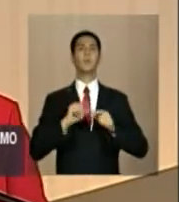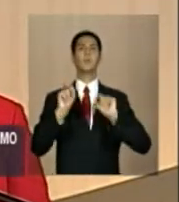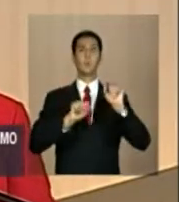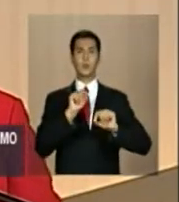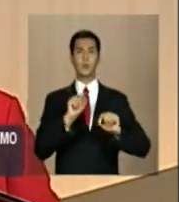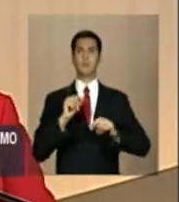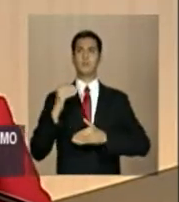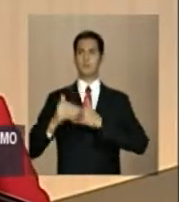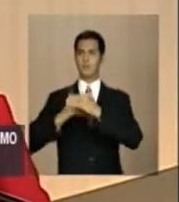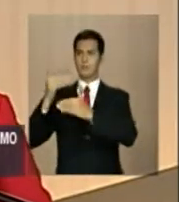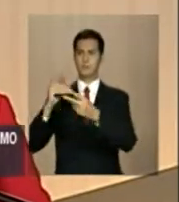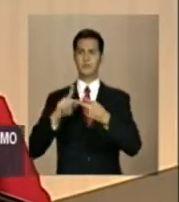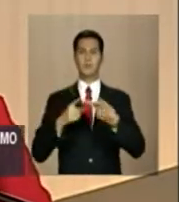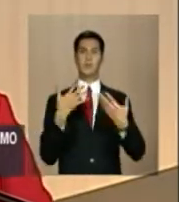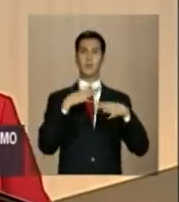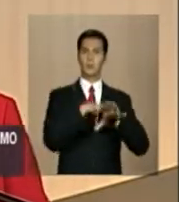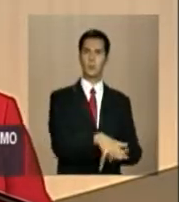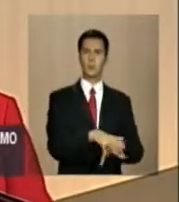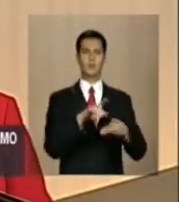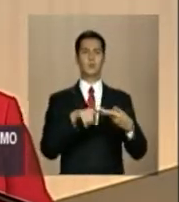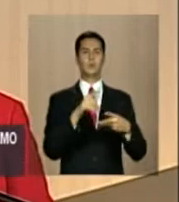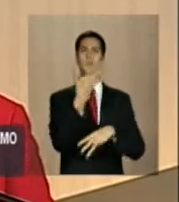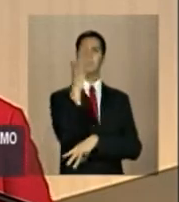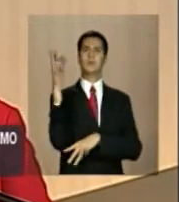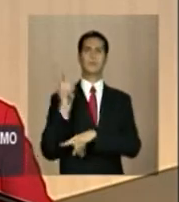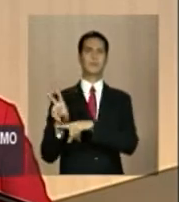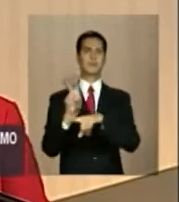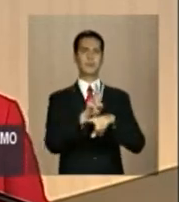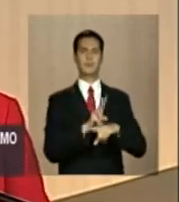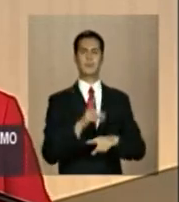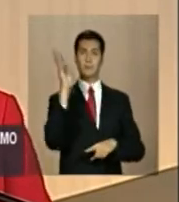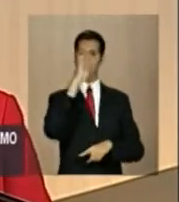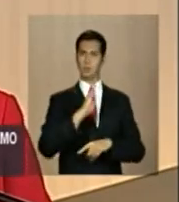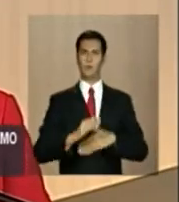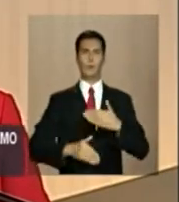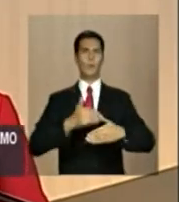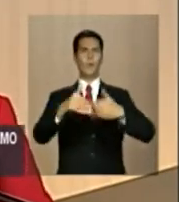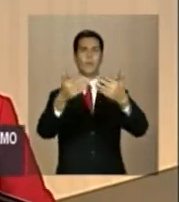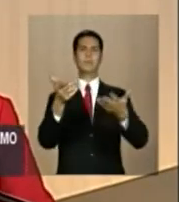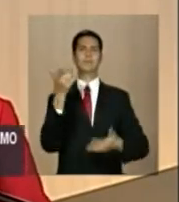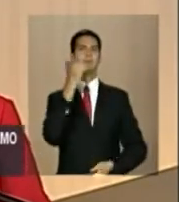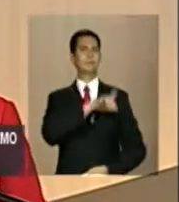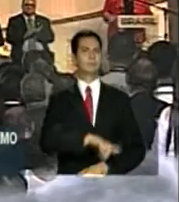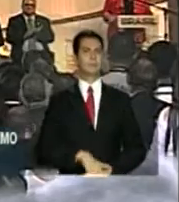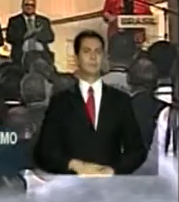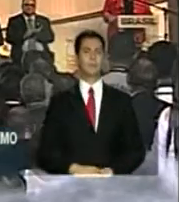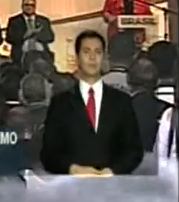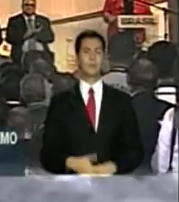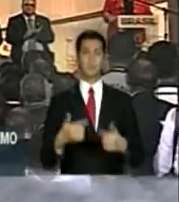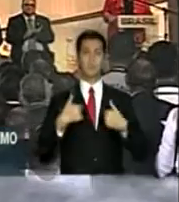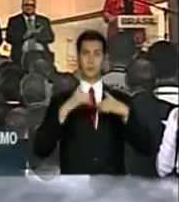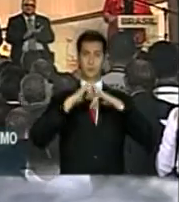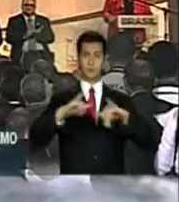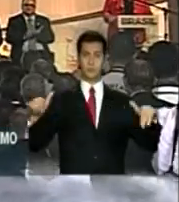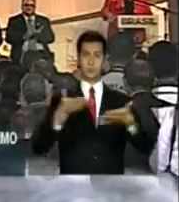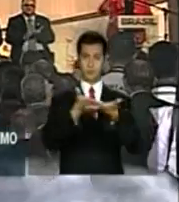cresceu, incluiu e preservou. E aí, eu digo para vocês,